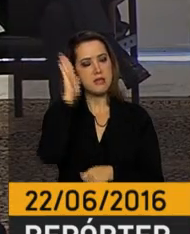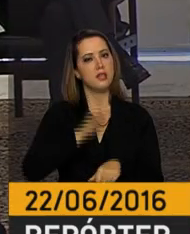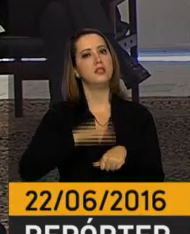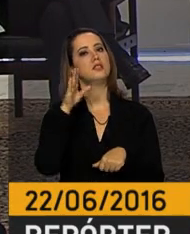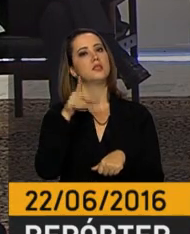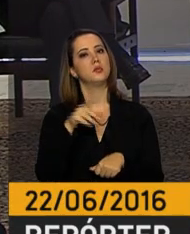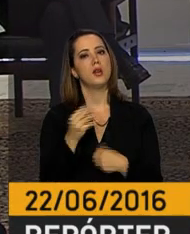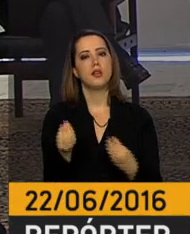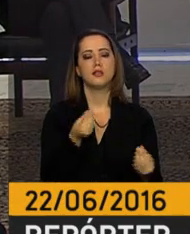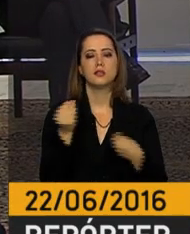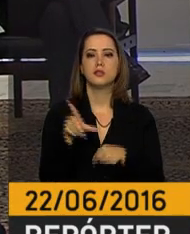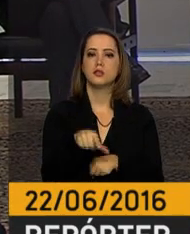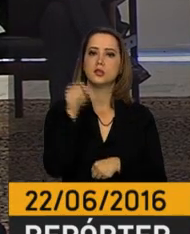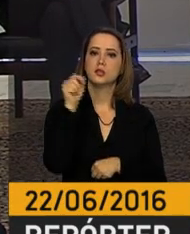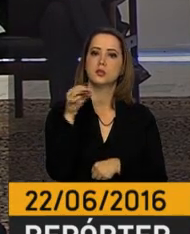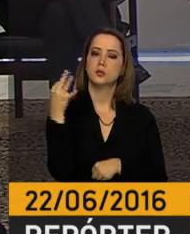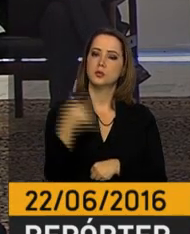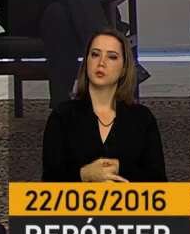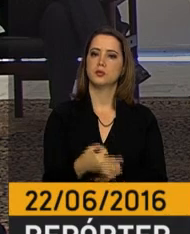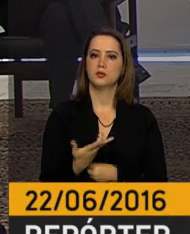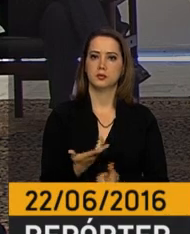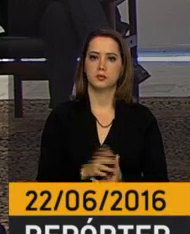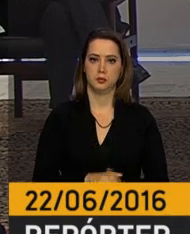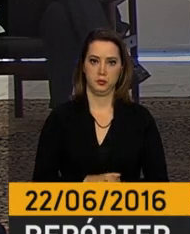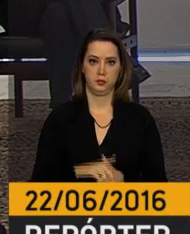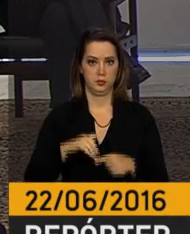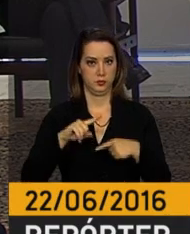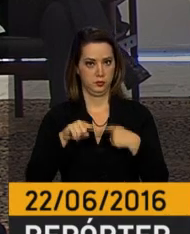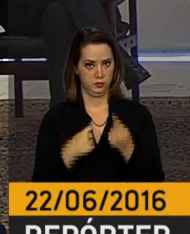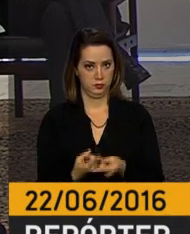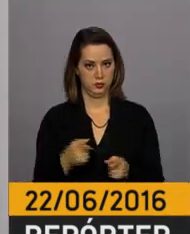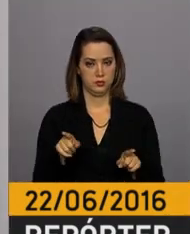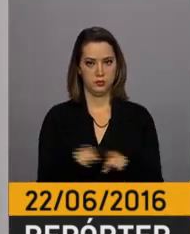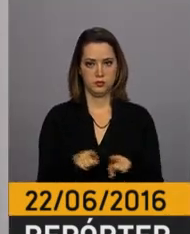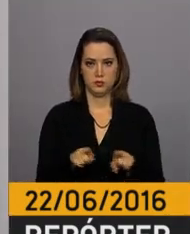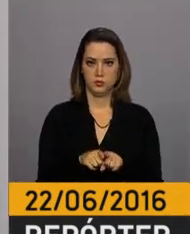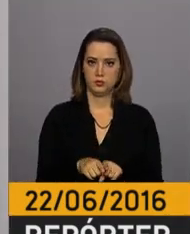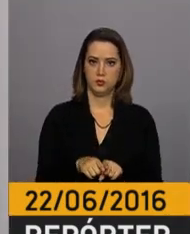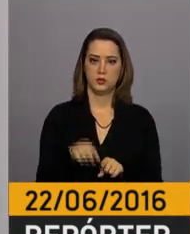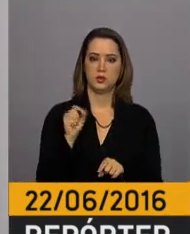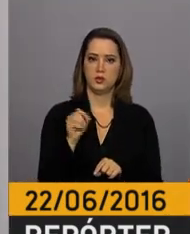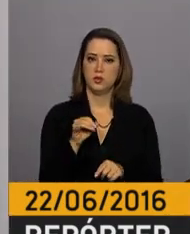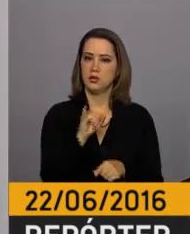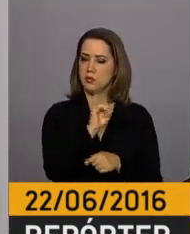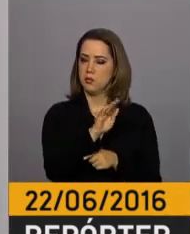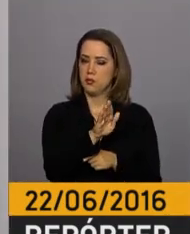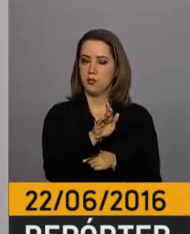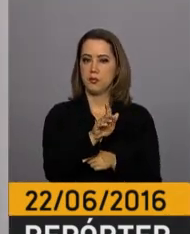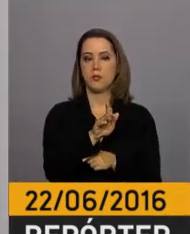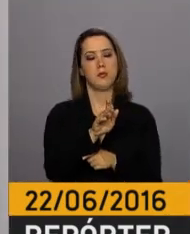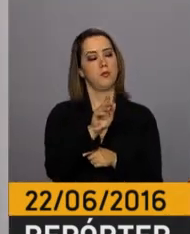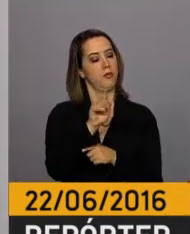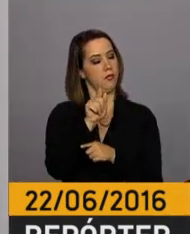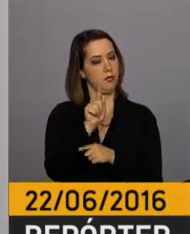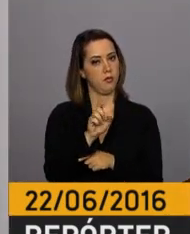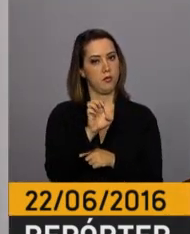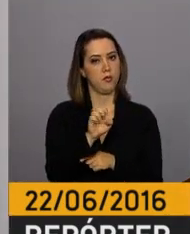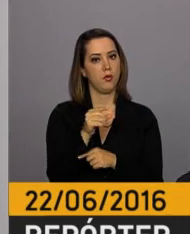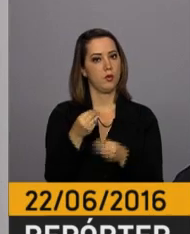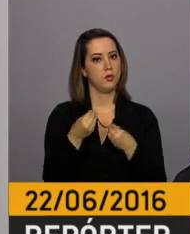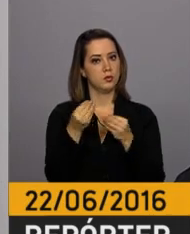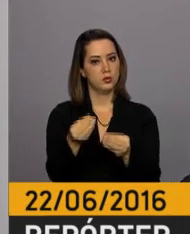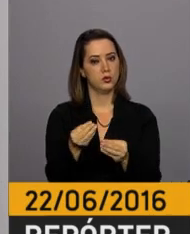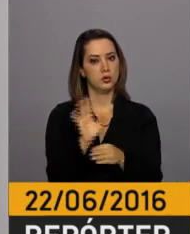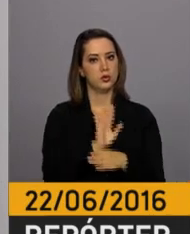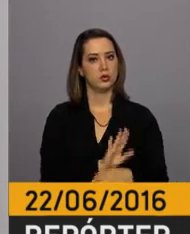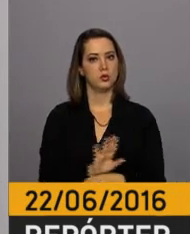escolhas importantes são necessárias mas em seguida e finalmente a contribuição do ibga no campo político para melhorar